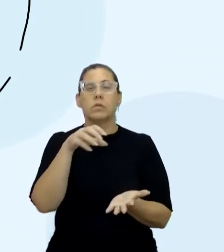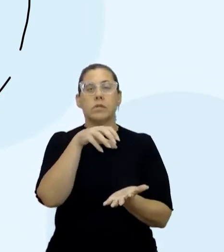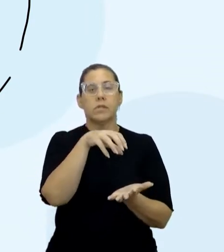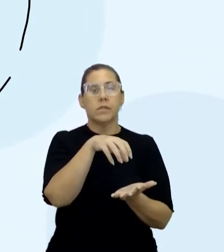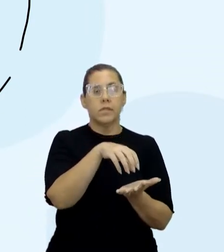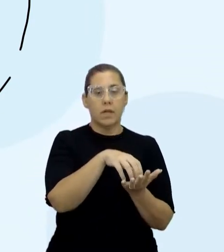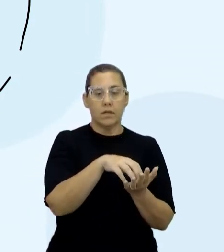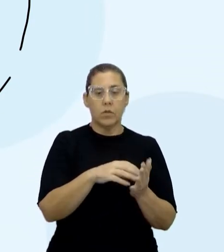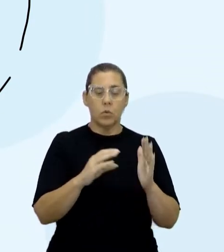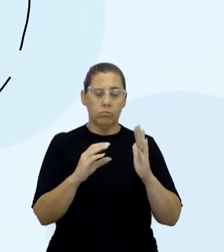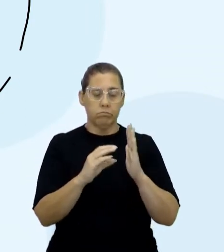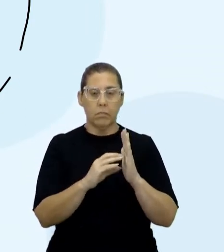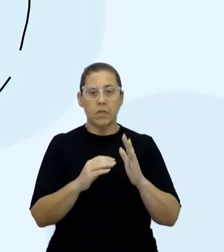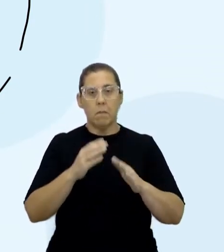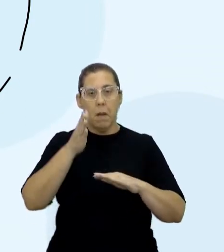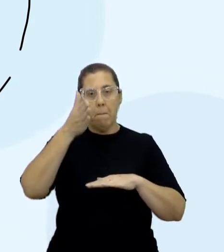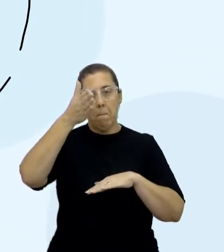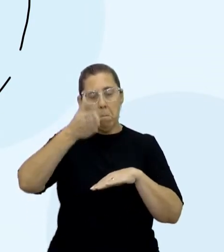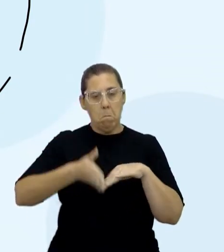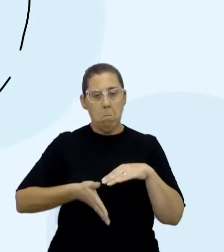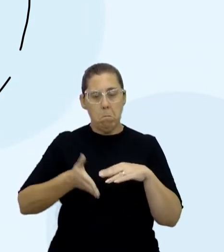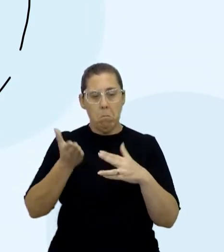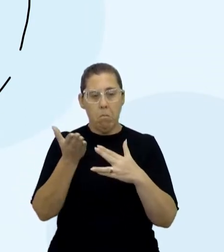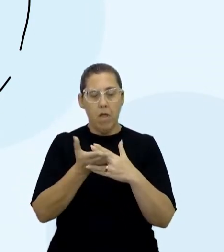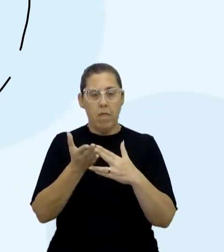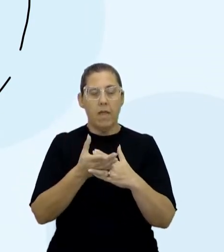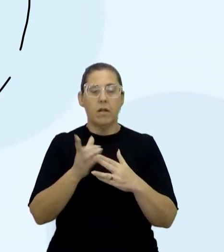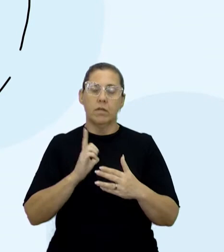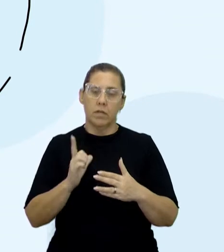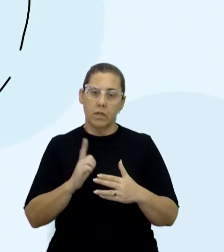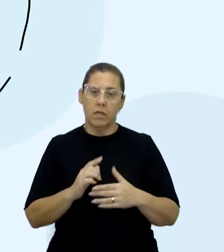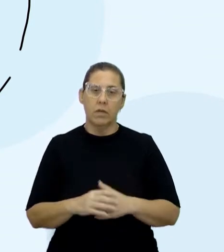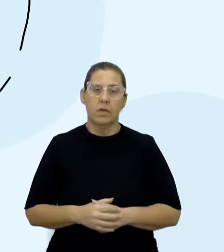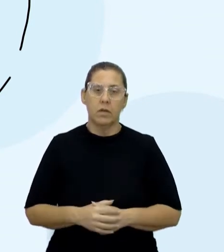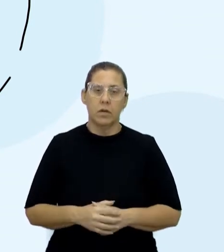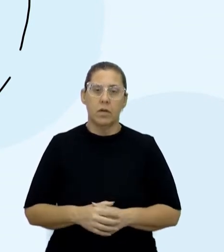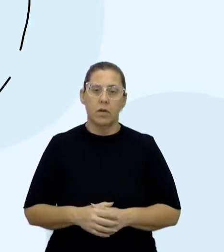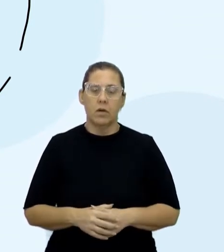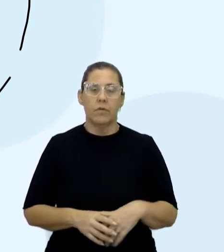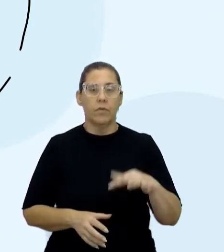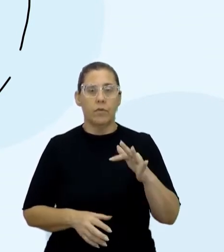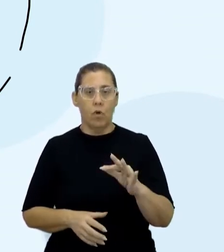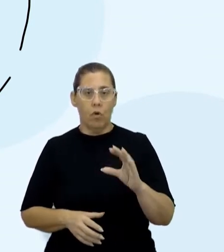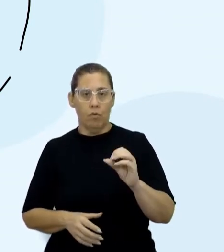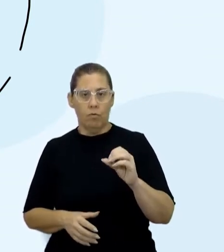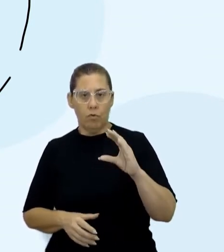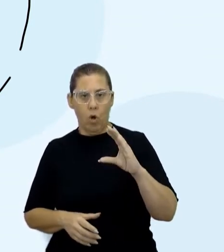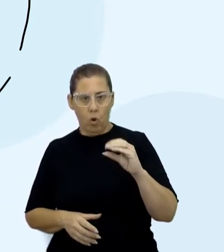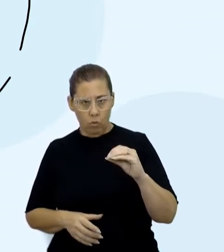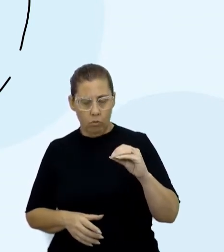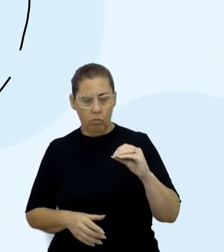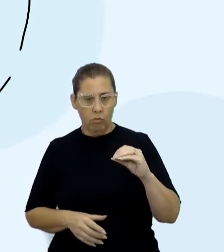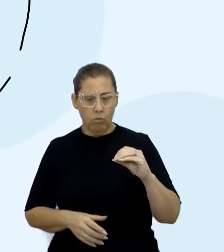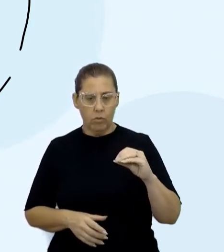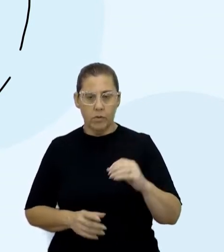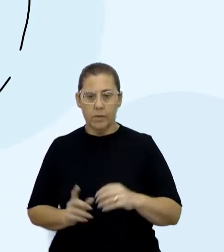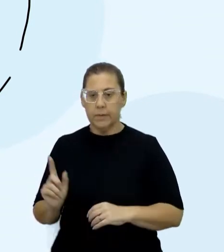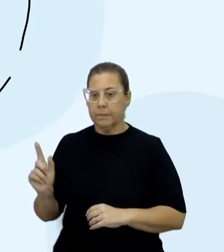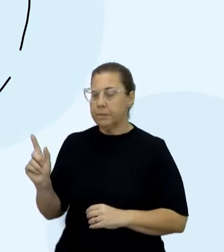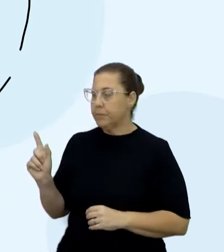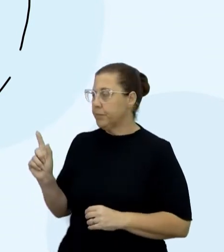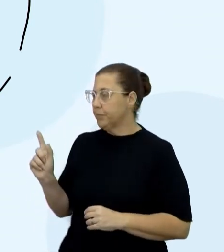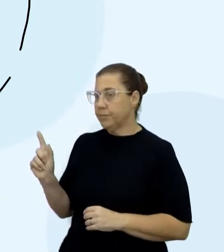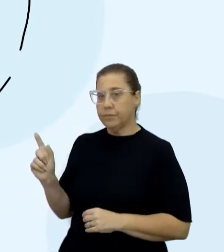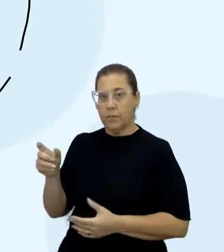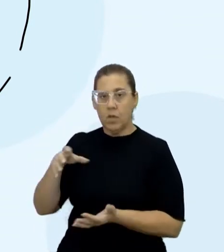que é o raio. Se eu pegar metade disso, eu vou ter uma grandeza aqui chamada foco. Então eu tenho aqui um ponto foco e aqui um